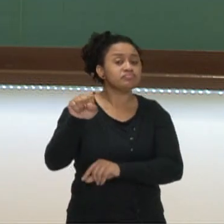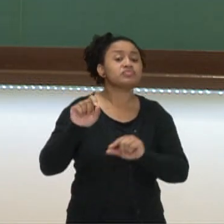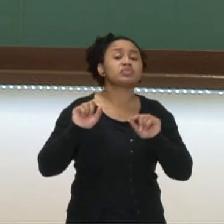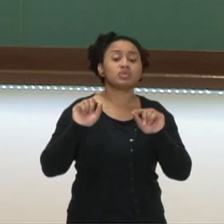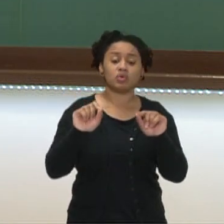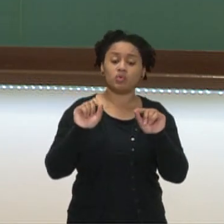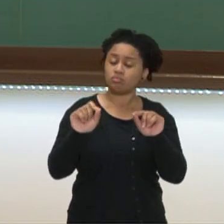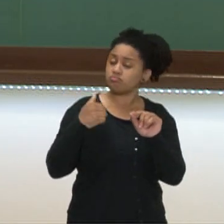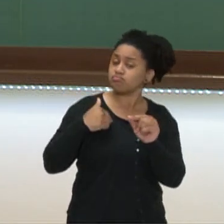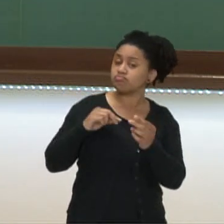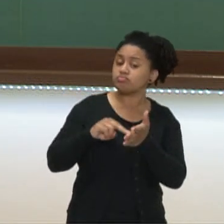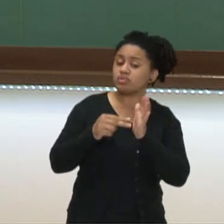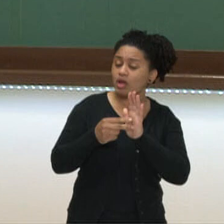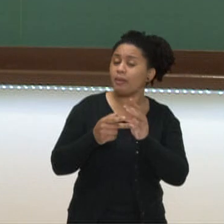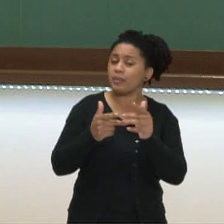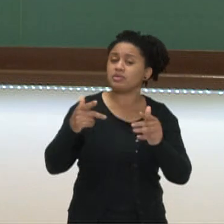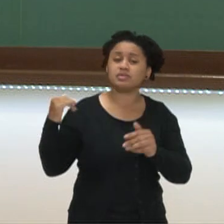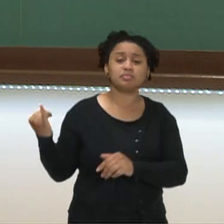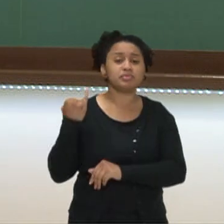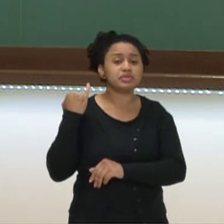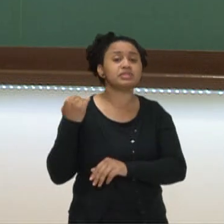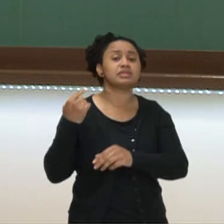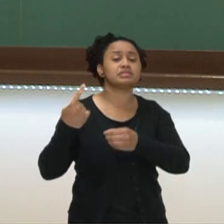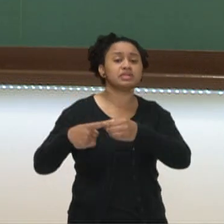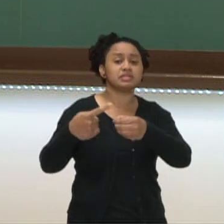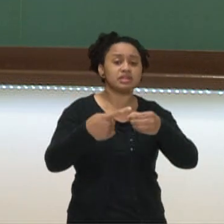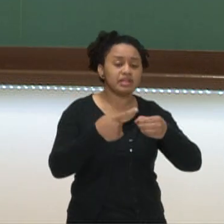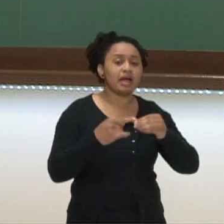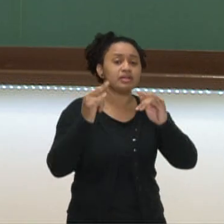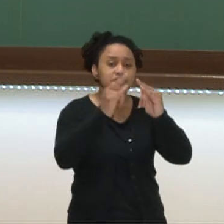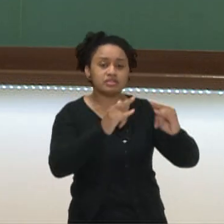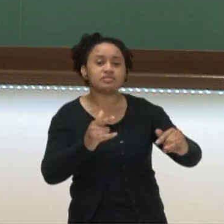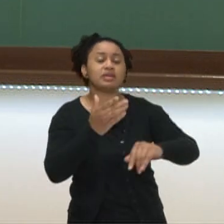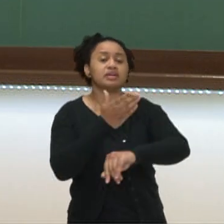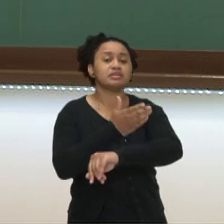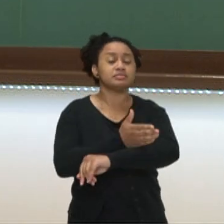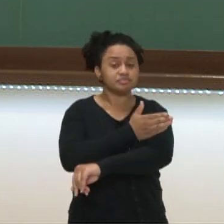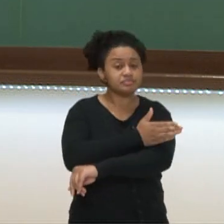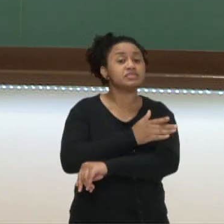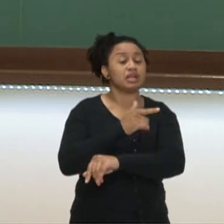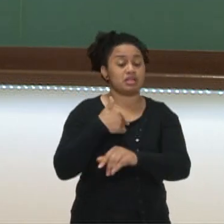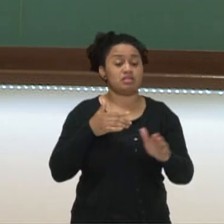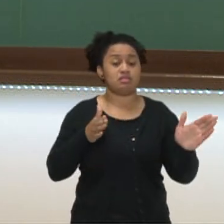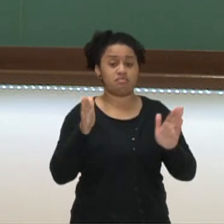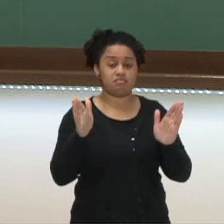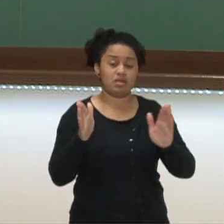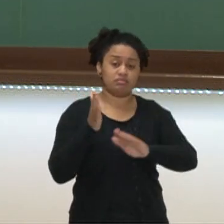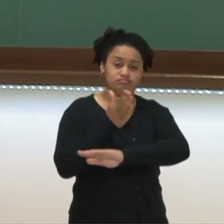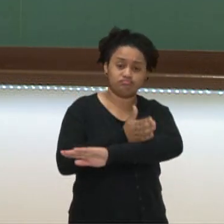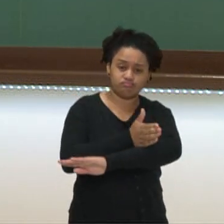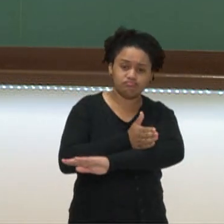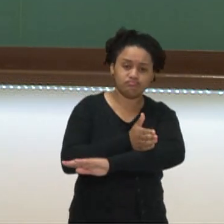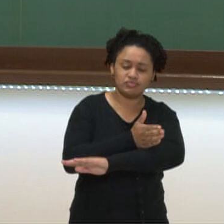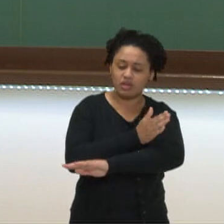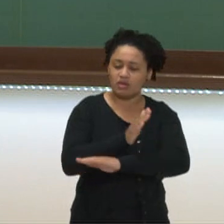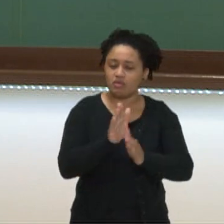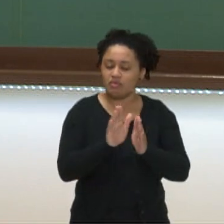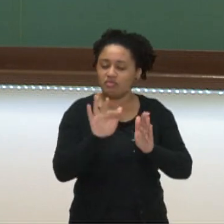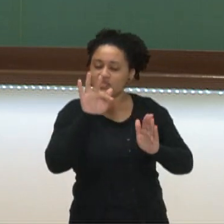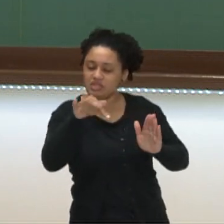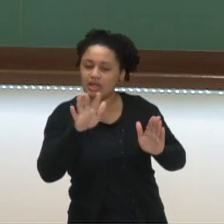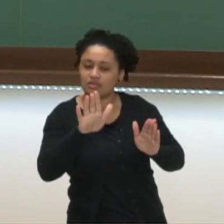medievais vão ser um elemento muito importante neste período da Idade Média, mais ali para o fim da Idade Média,